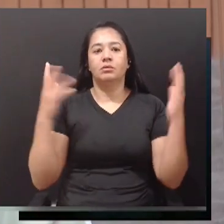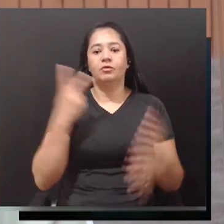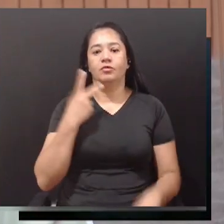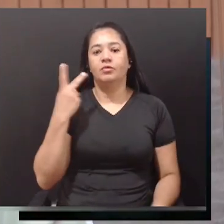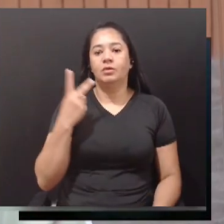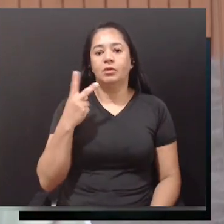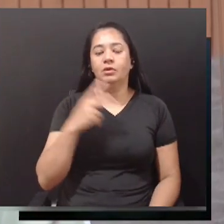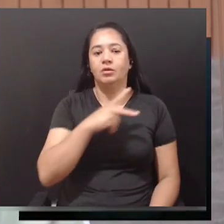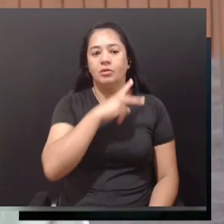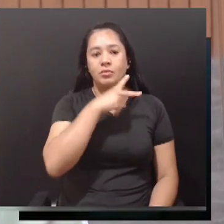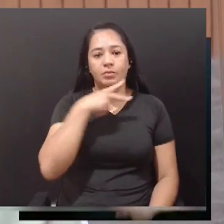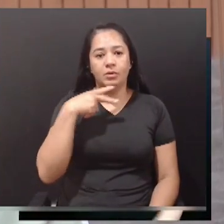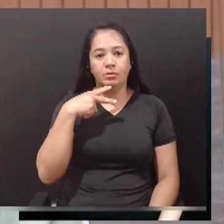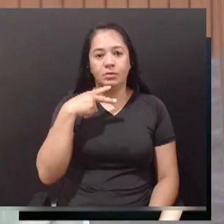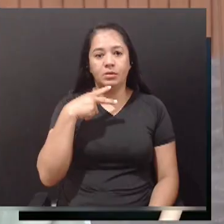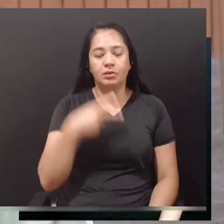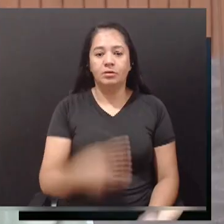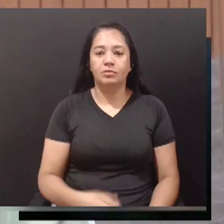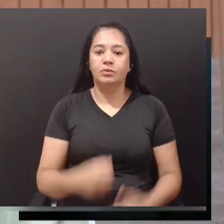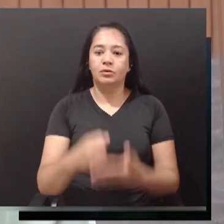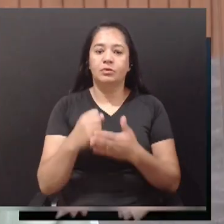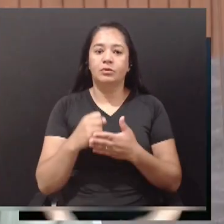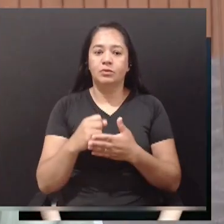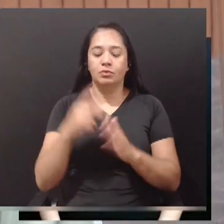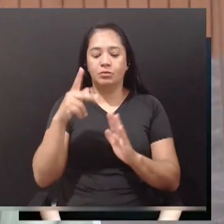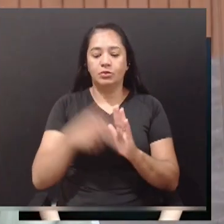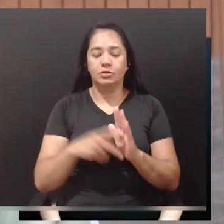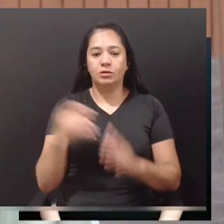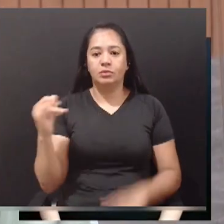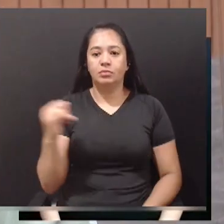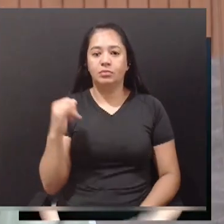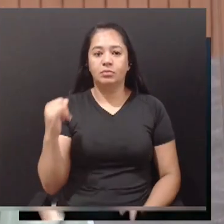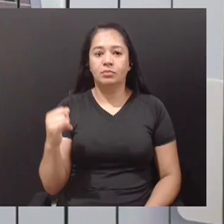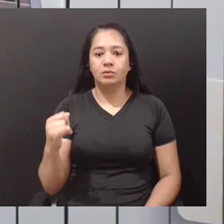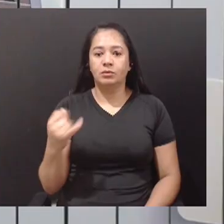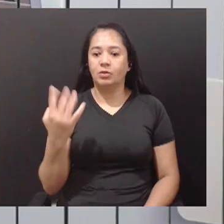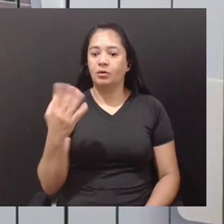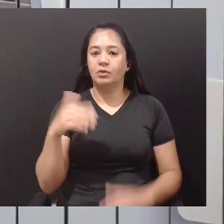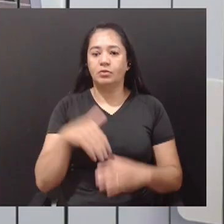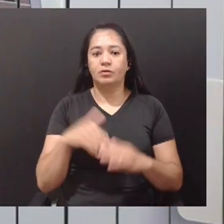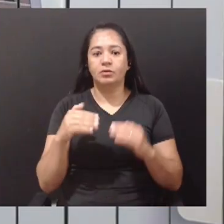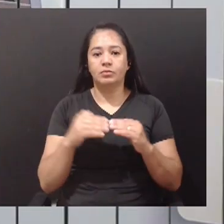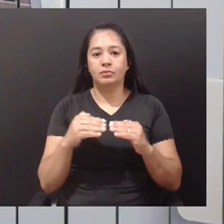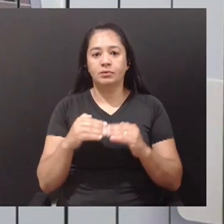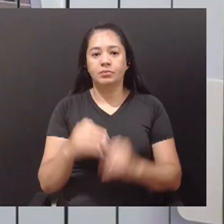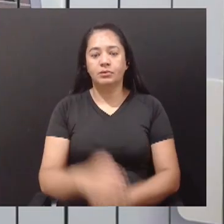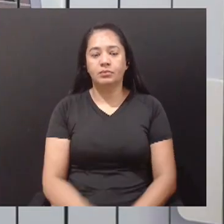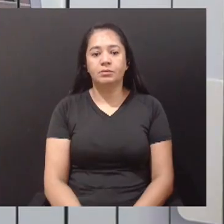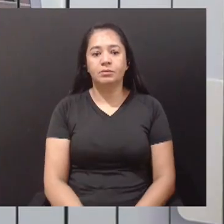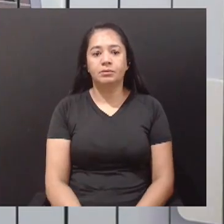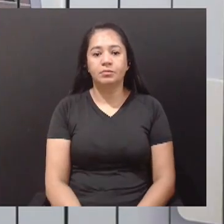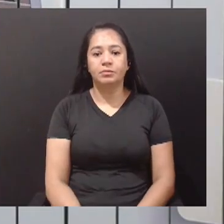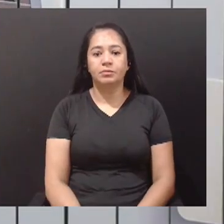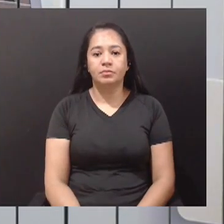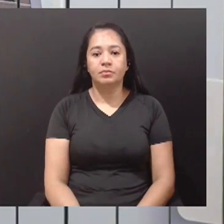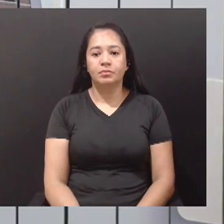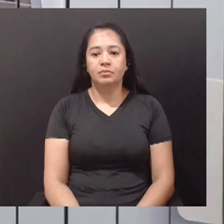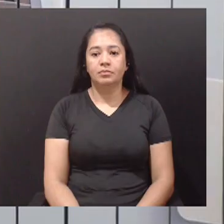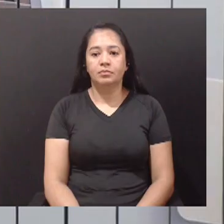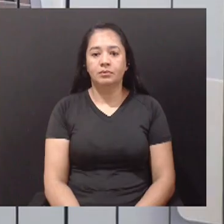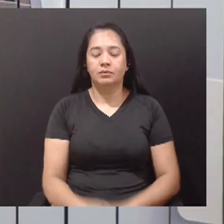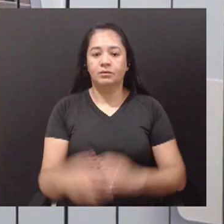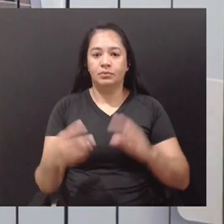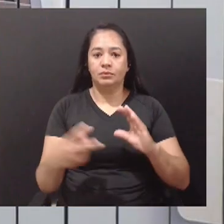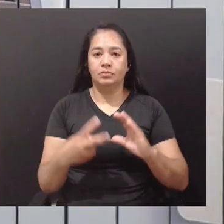essa casa esse projeto importante, e foi dado o parecer com 4 votos favoráveis. A Câmara de Campinas aprovou a moção